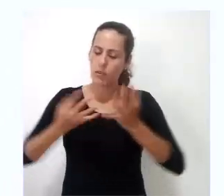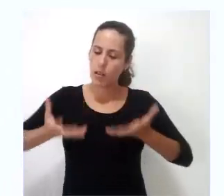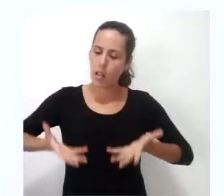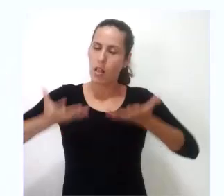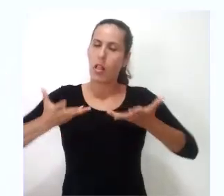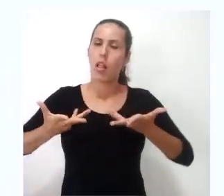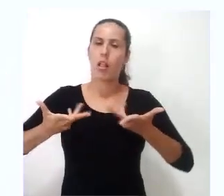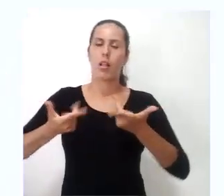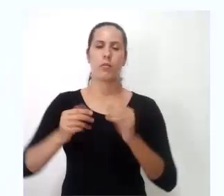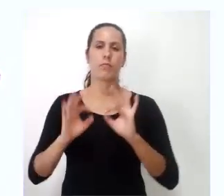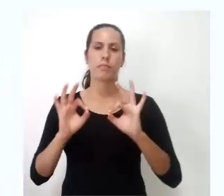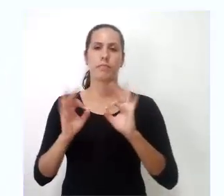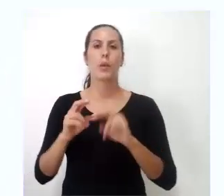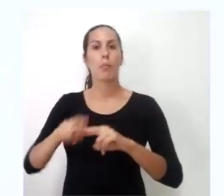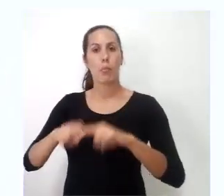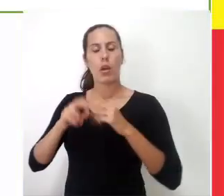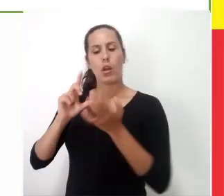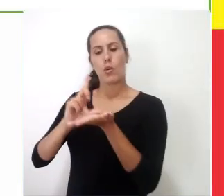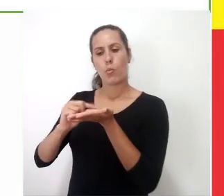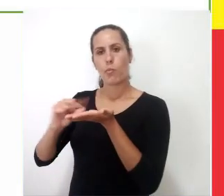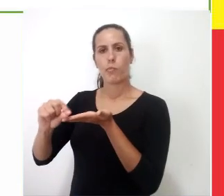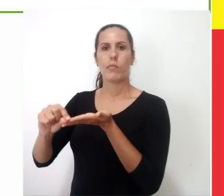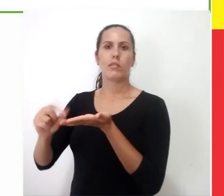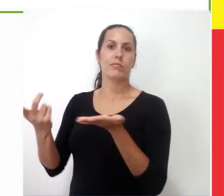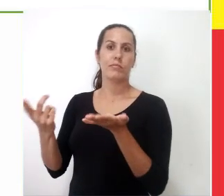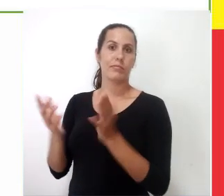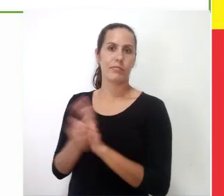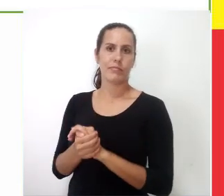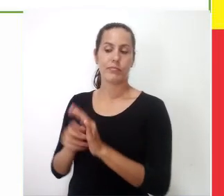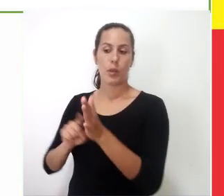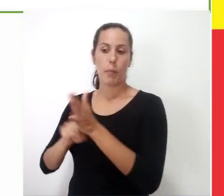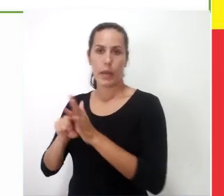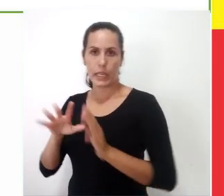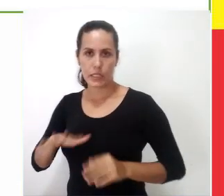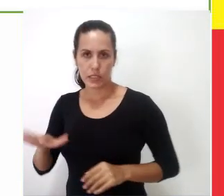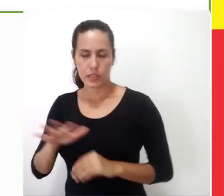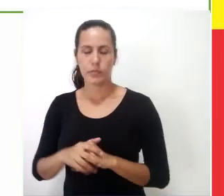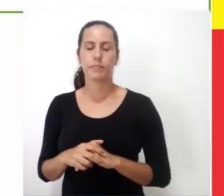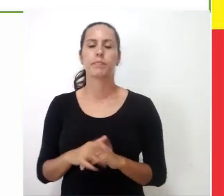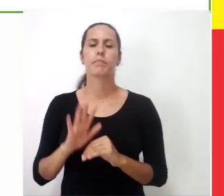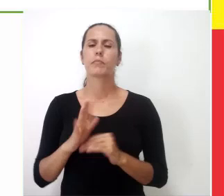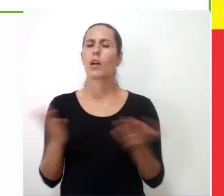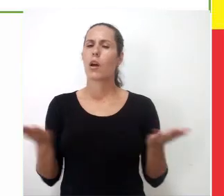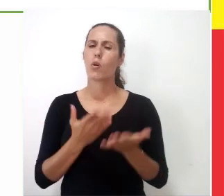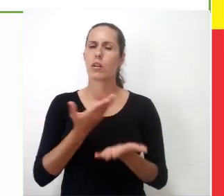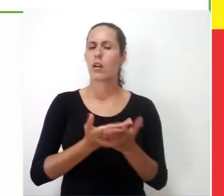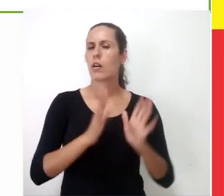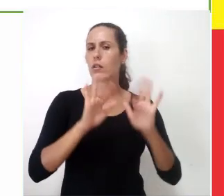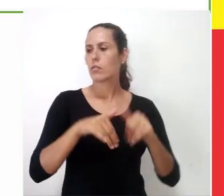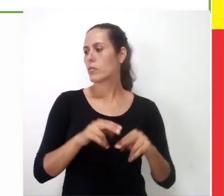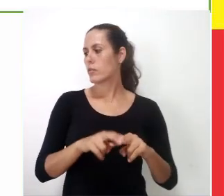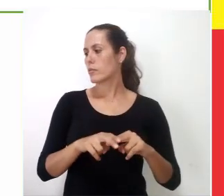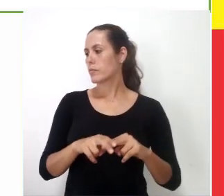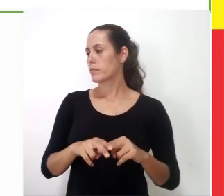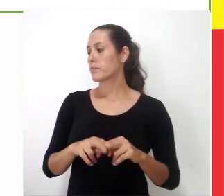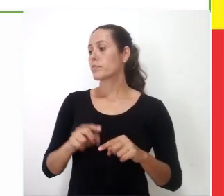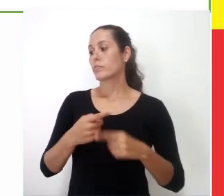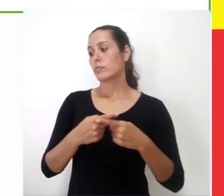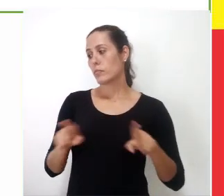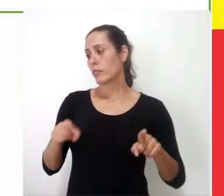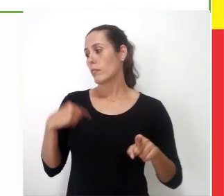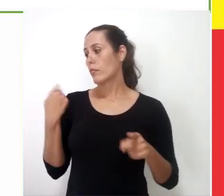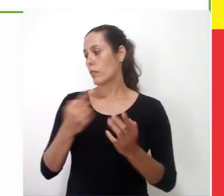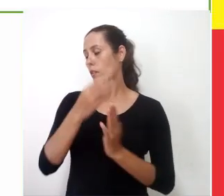acordo com pesquisas científicas, certo? Vamos lá aqui. Então, aqui, para finalizar, eu coloquei,